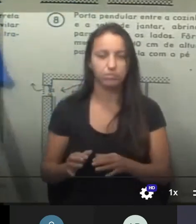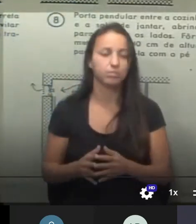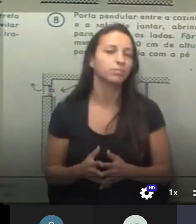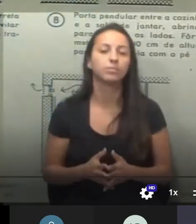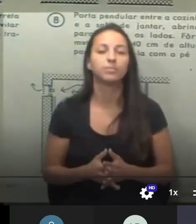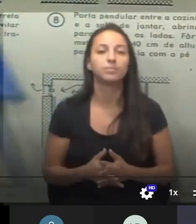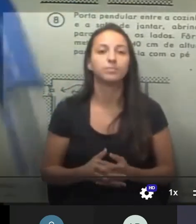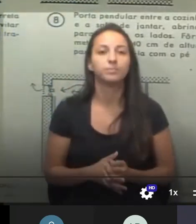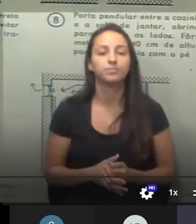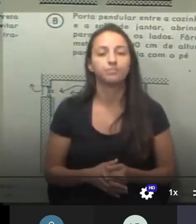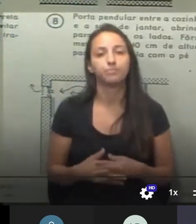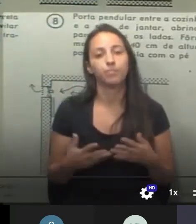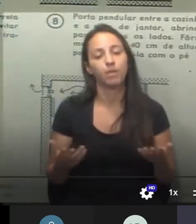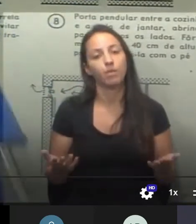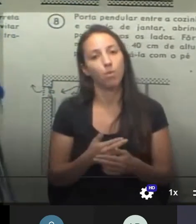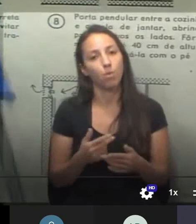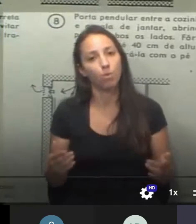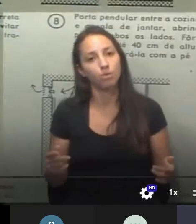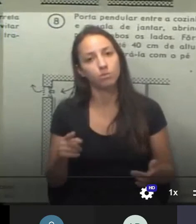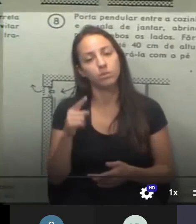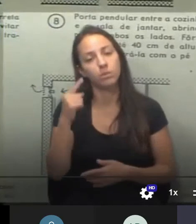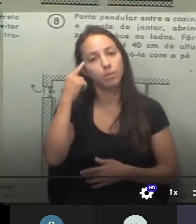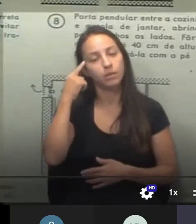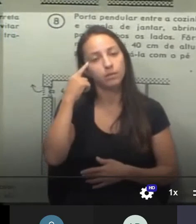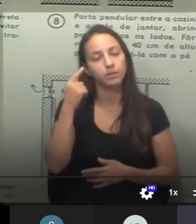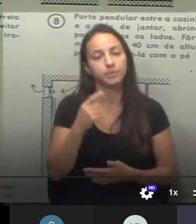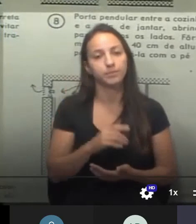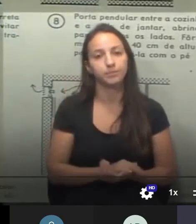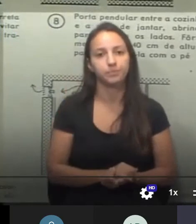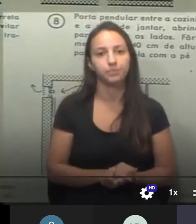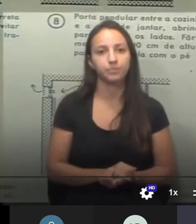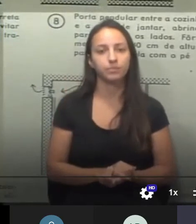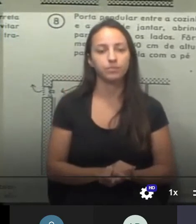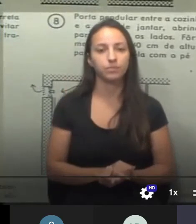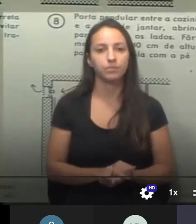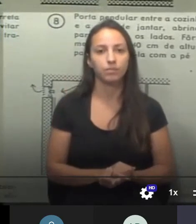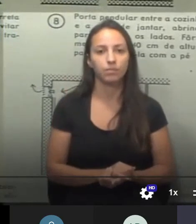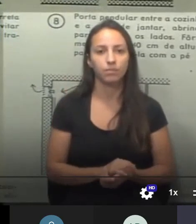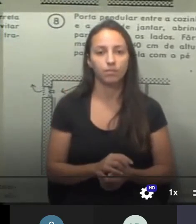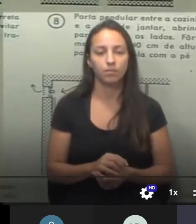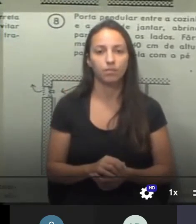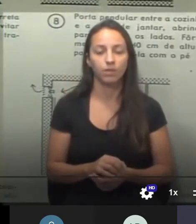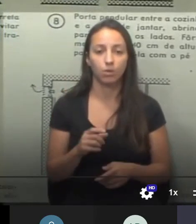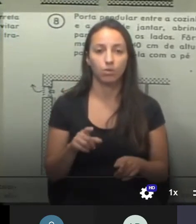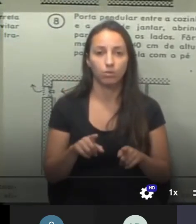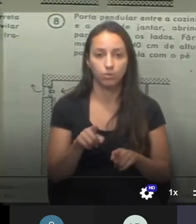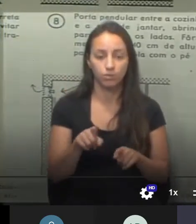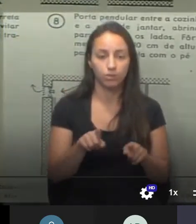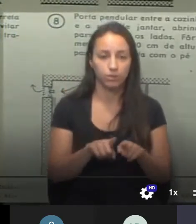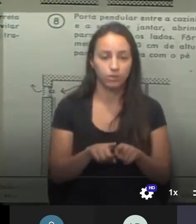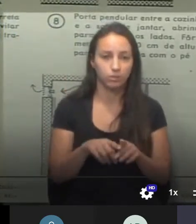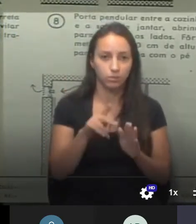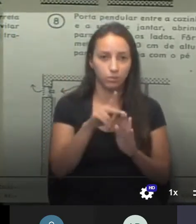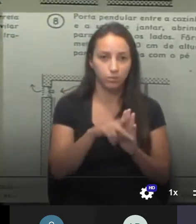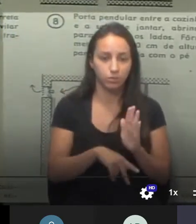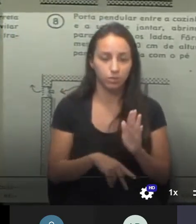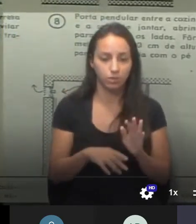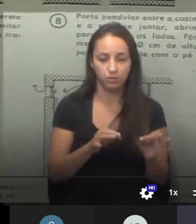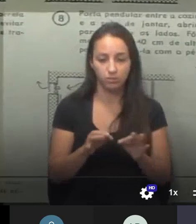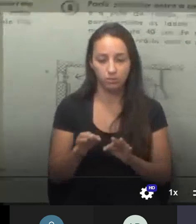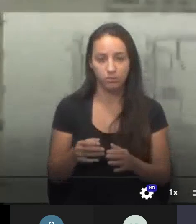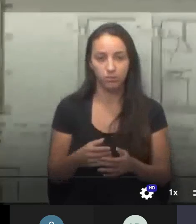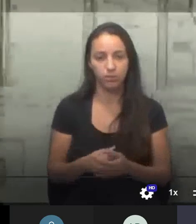Então, são coisas a pensar aqui, a considerar ao projetar a sua cozinha aí da